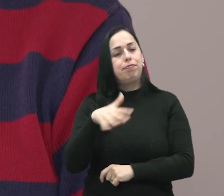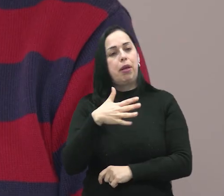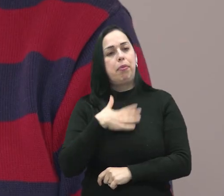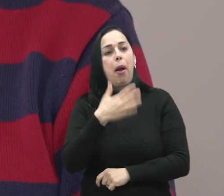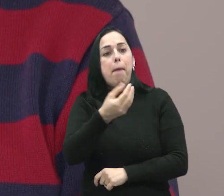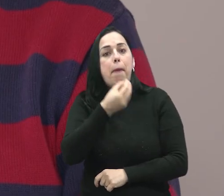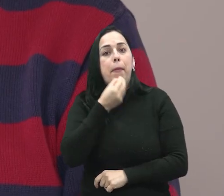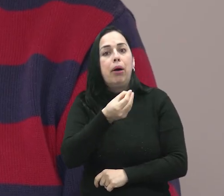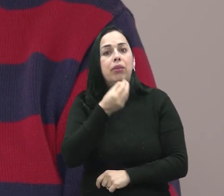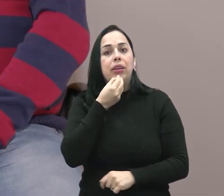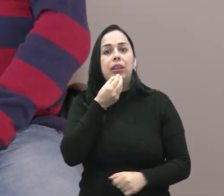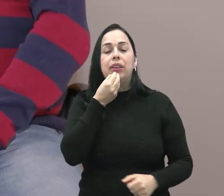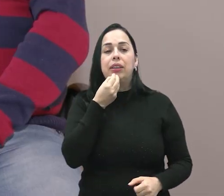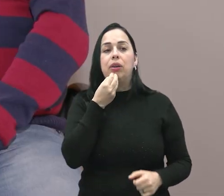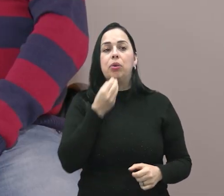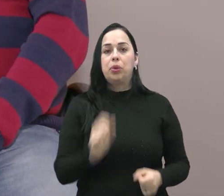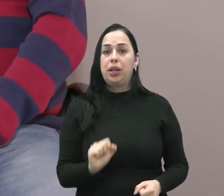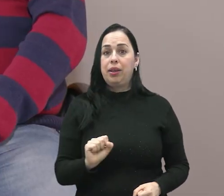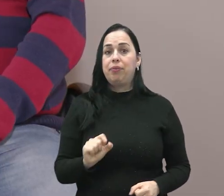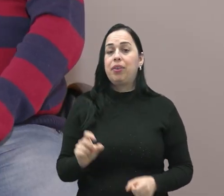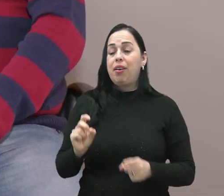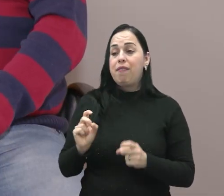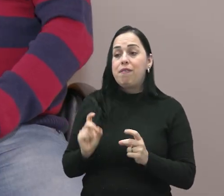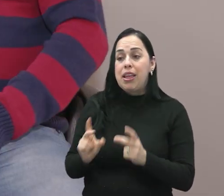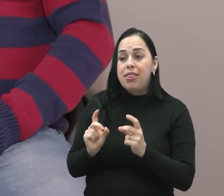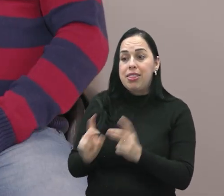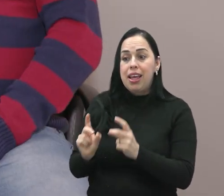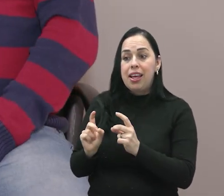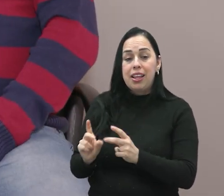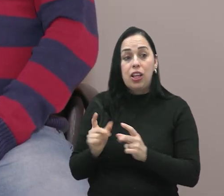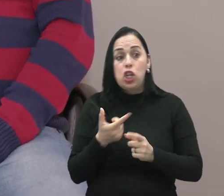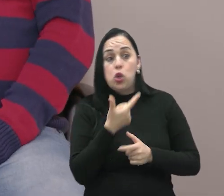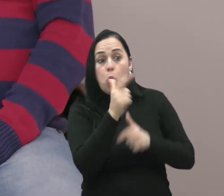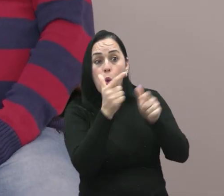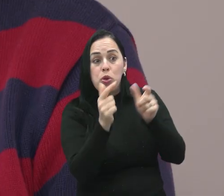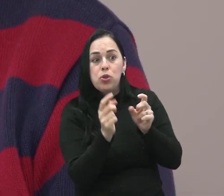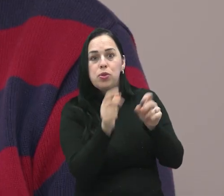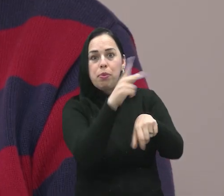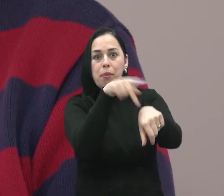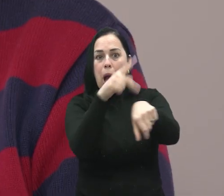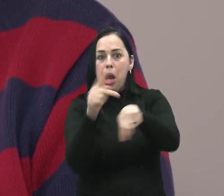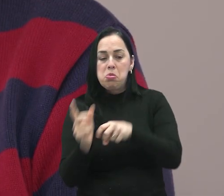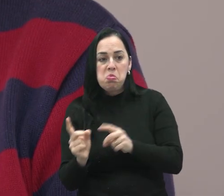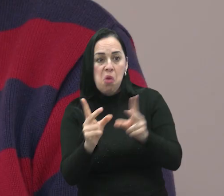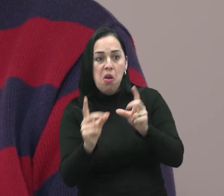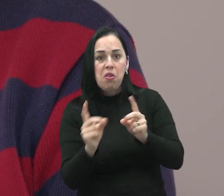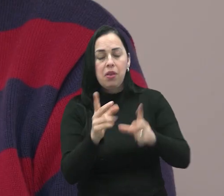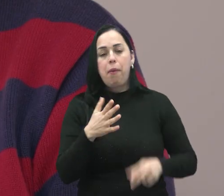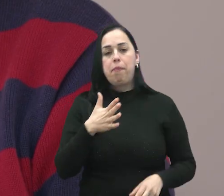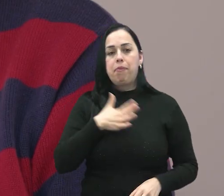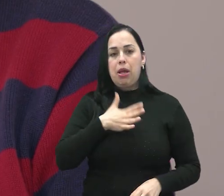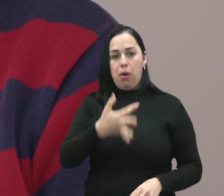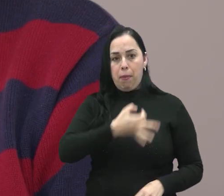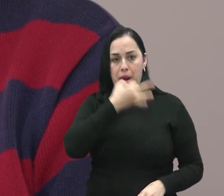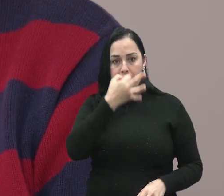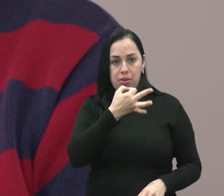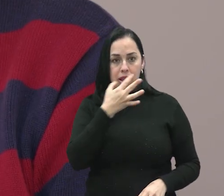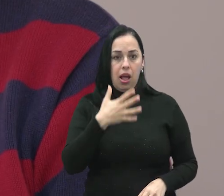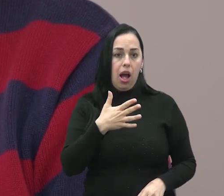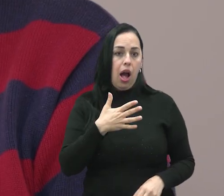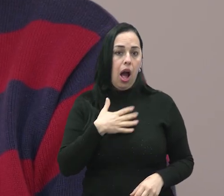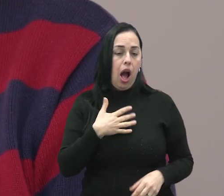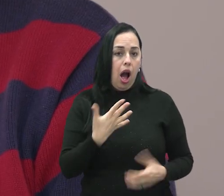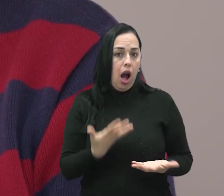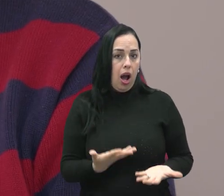nova oportunidade: a exploração de mercados de outros países. Eu não vejo que vá ter